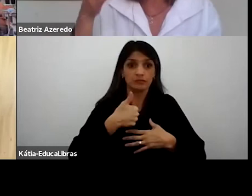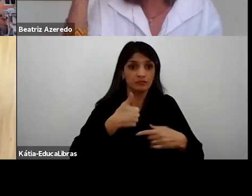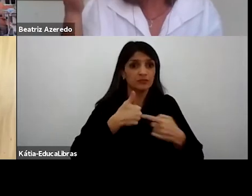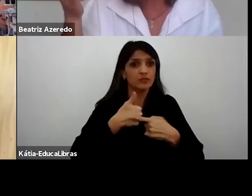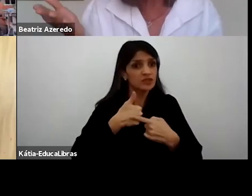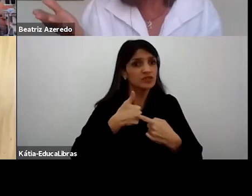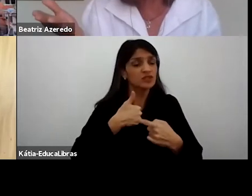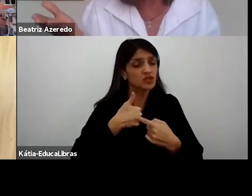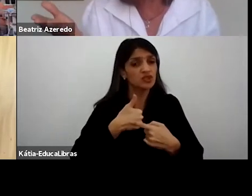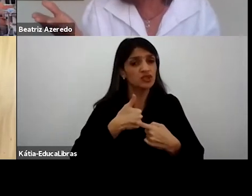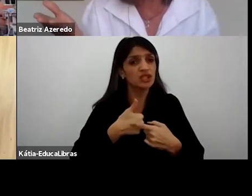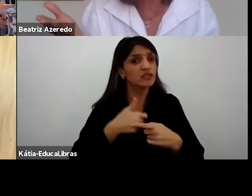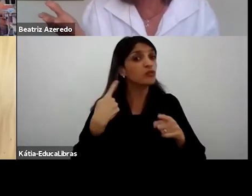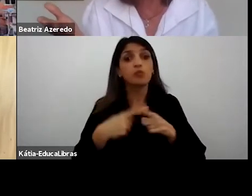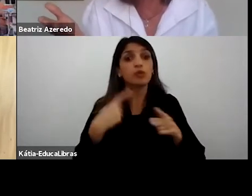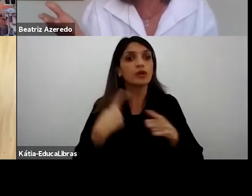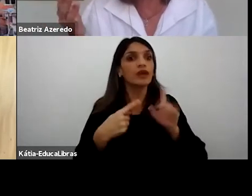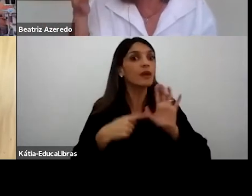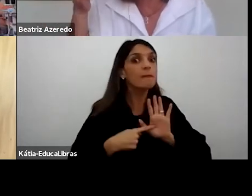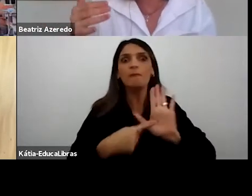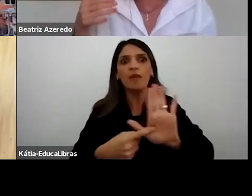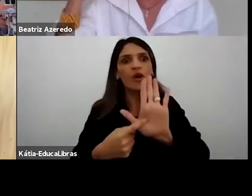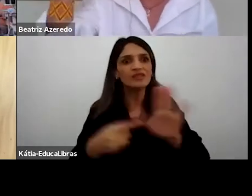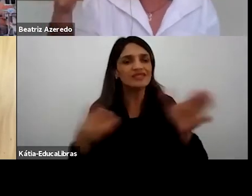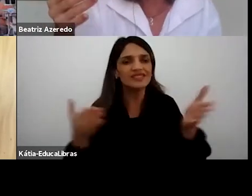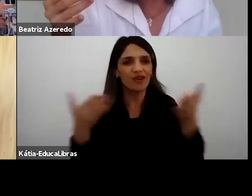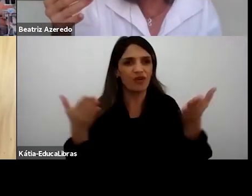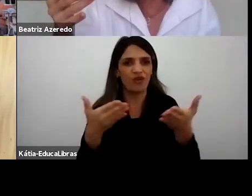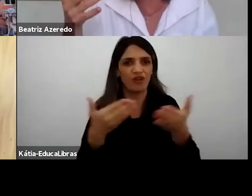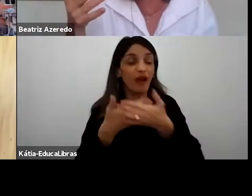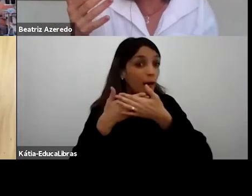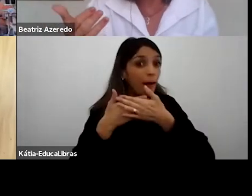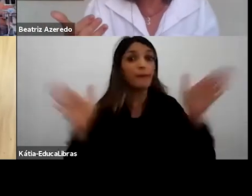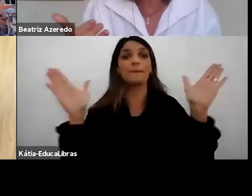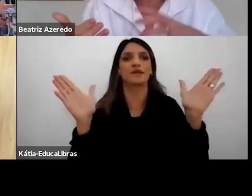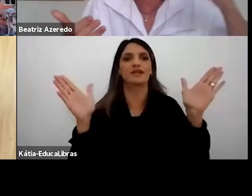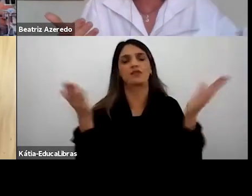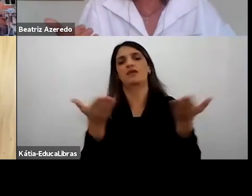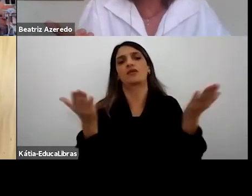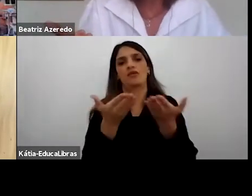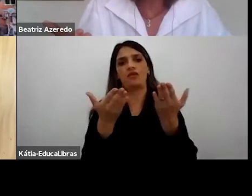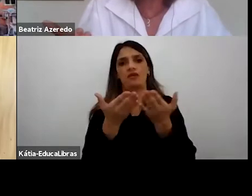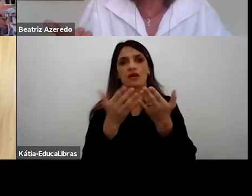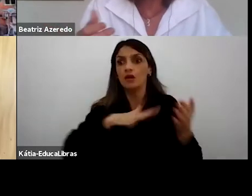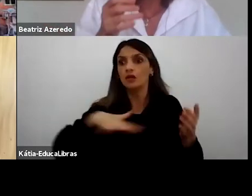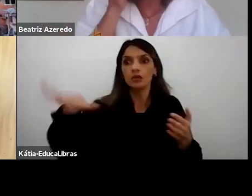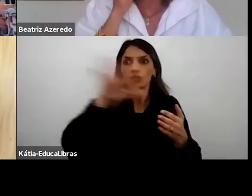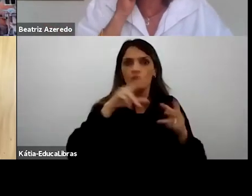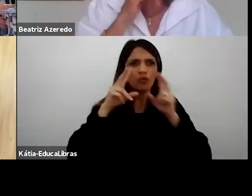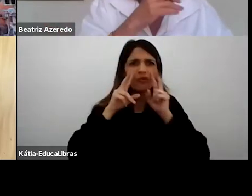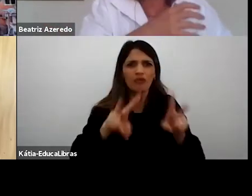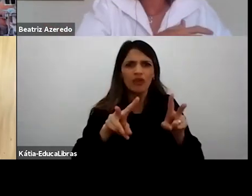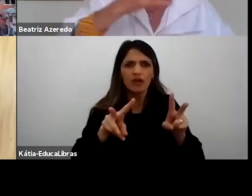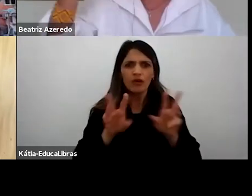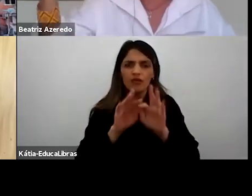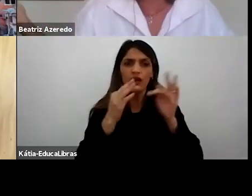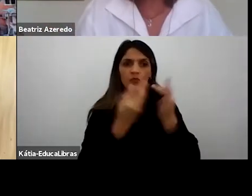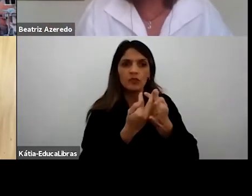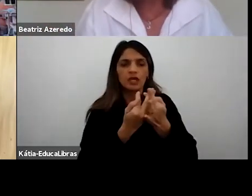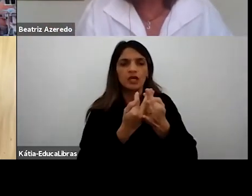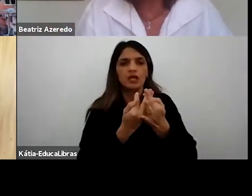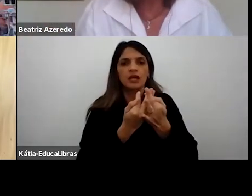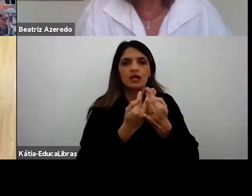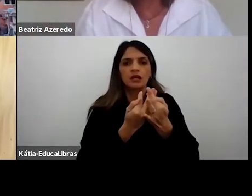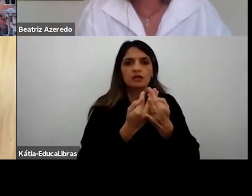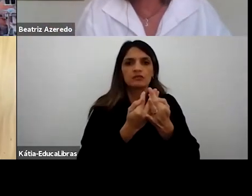já aparece nos ponteiros aí de doação, né? Como é que todo mundo se mobiliza, né? Das famílias, diferentes classes sociais,